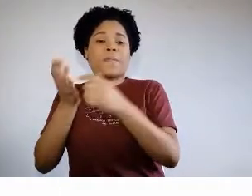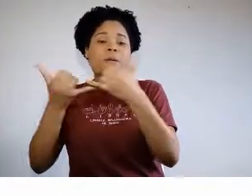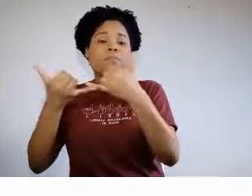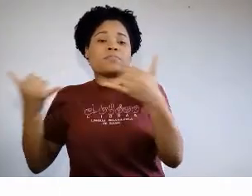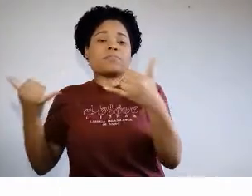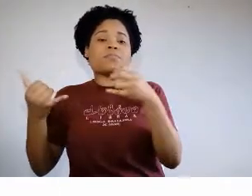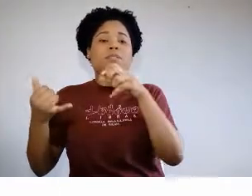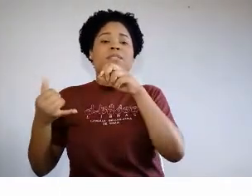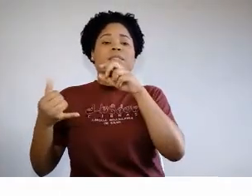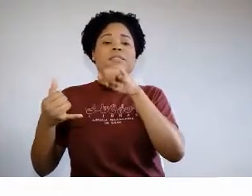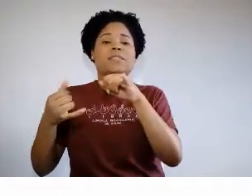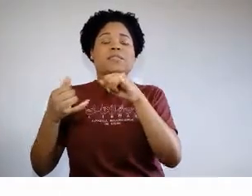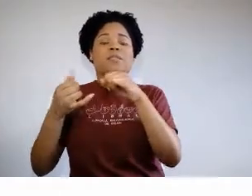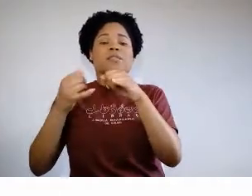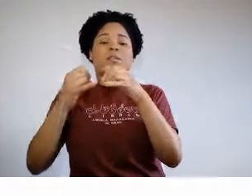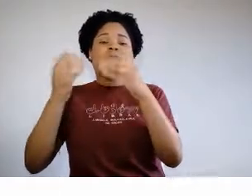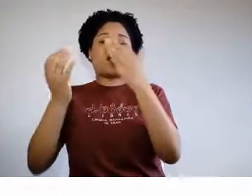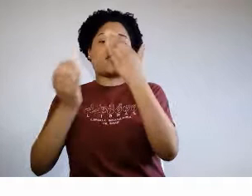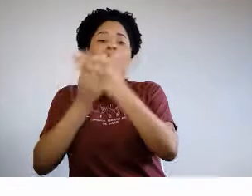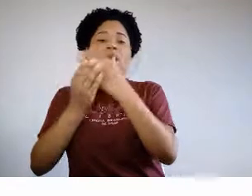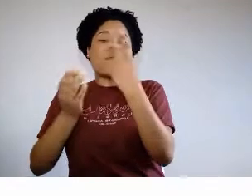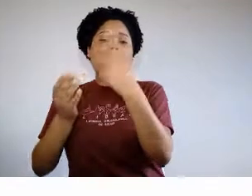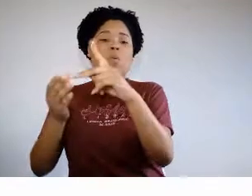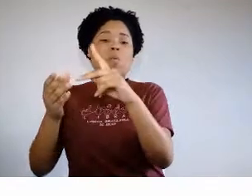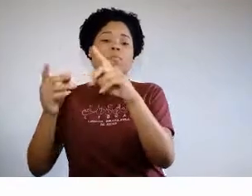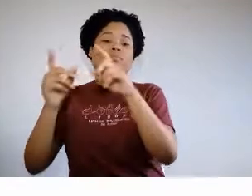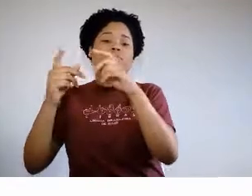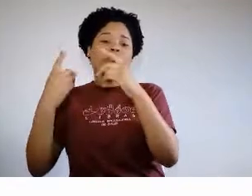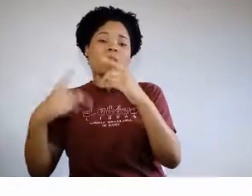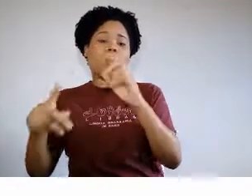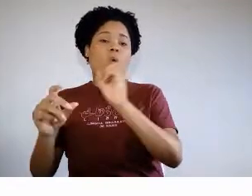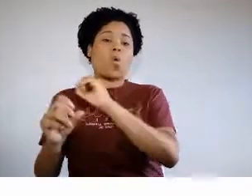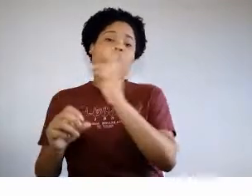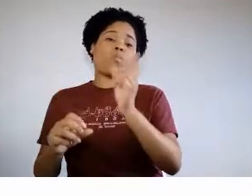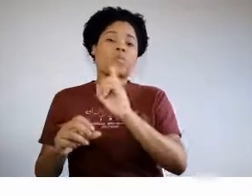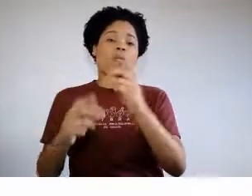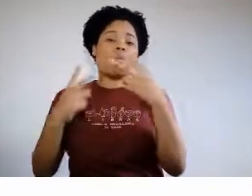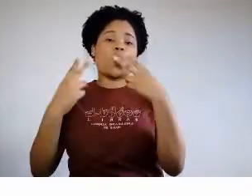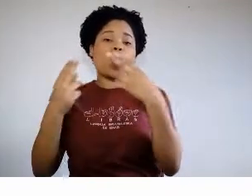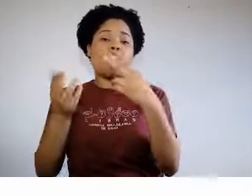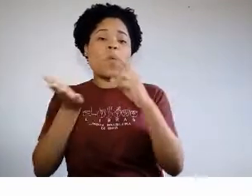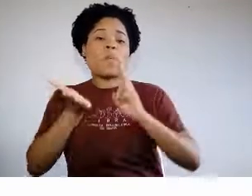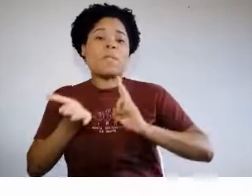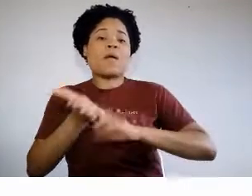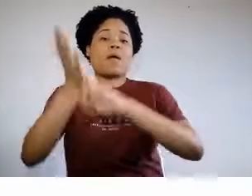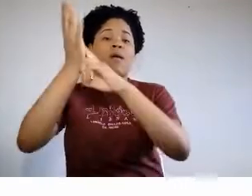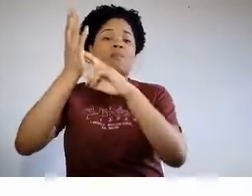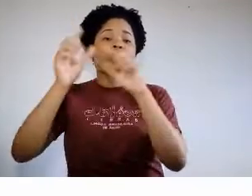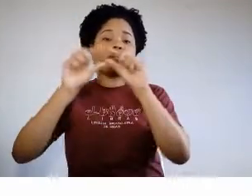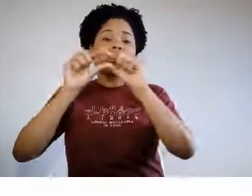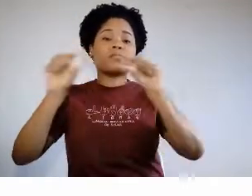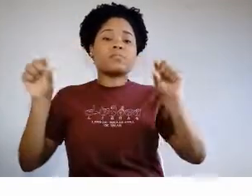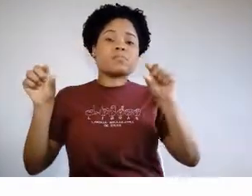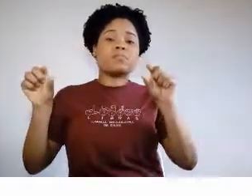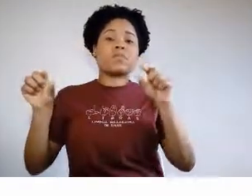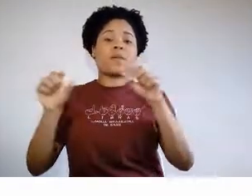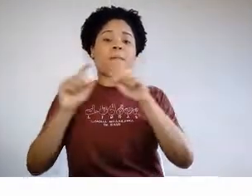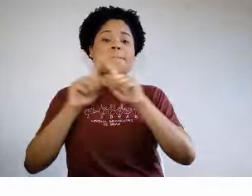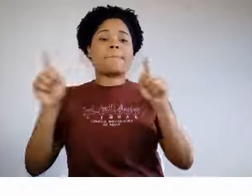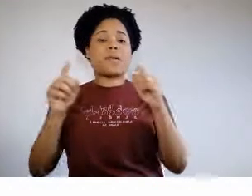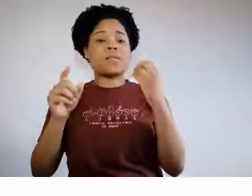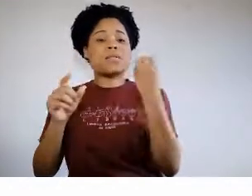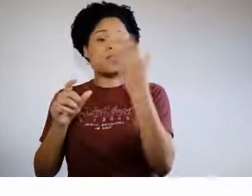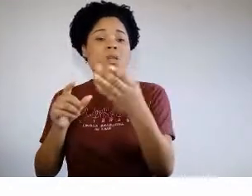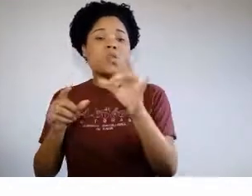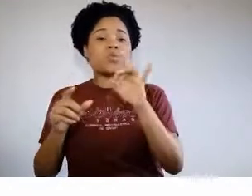de rede daquele computador se aquele dado pertence a ele ou não. É como se fosse uma carta com endereço